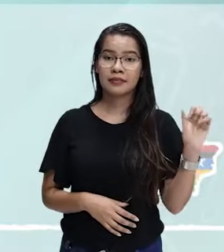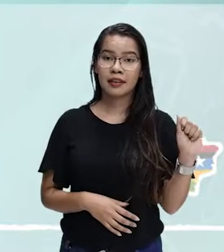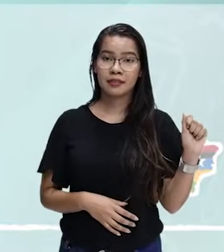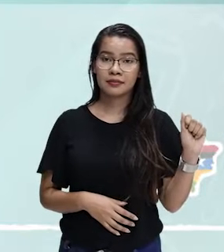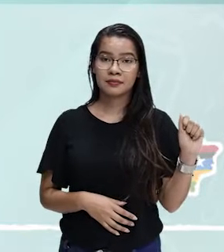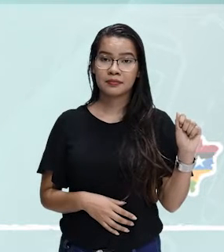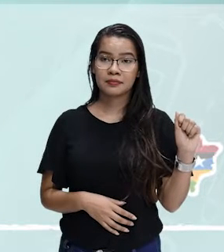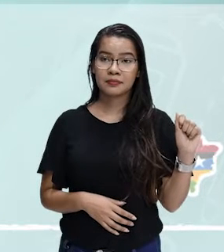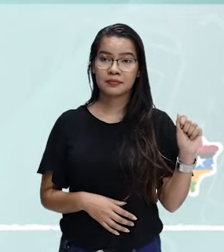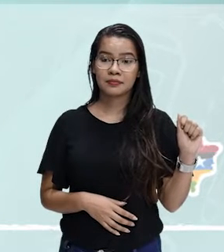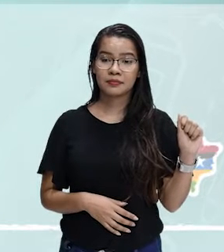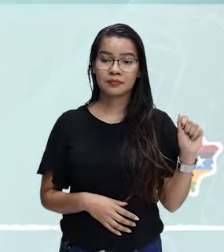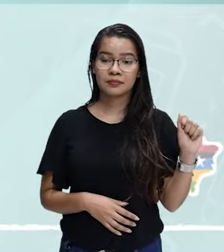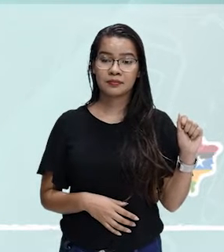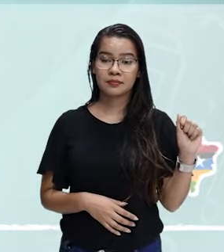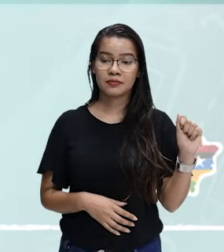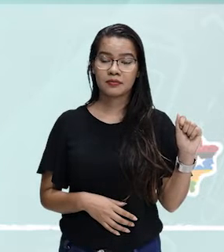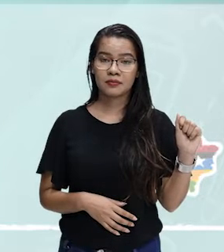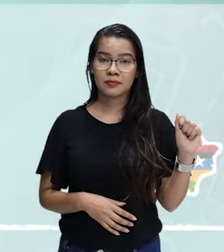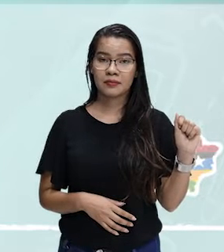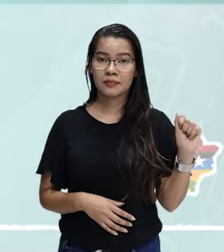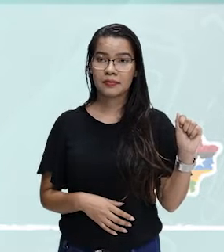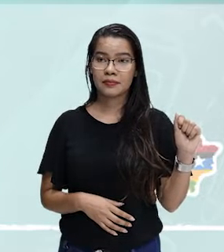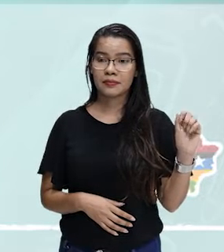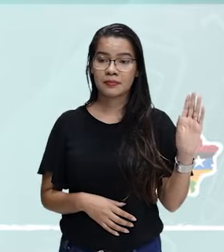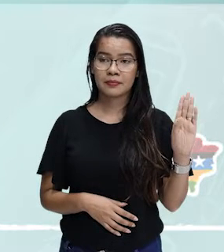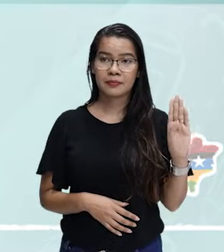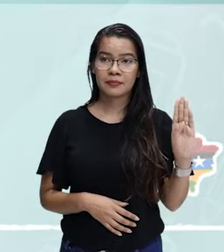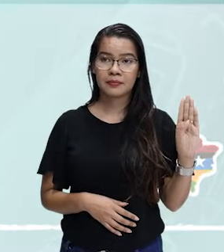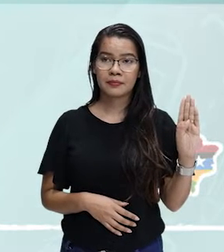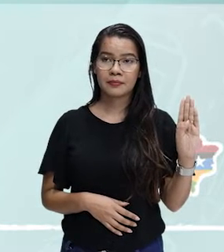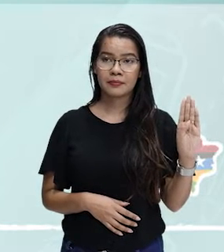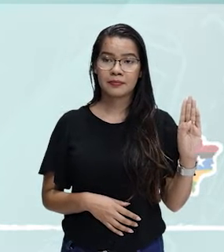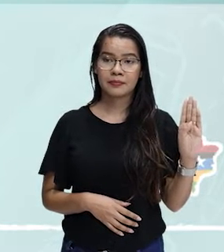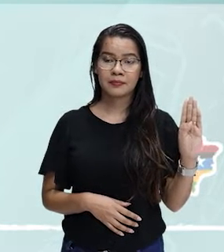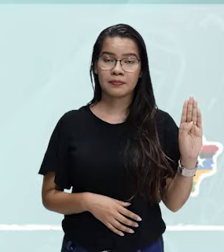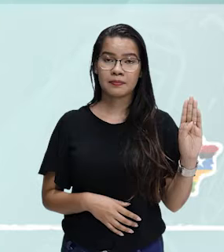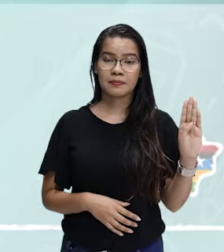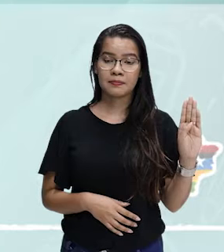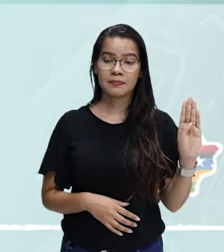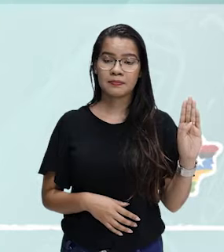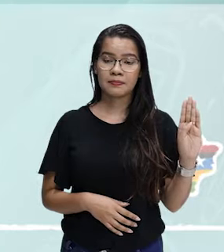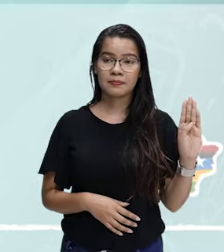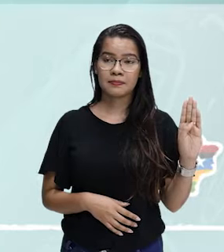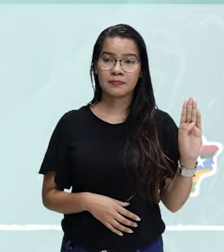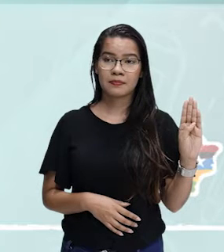A, substantiva completiva nominal. Letra B,